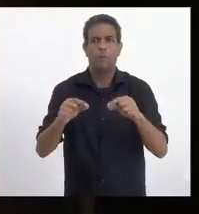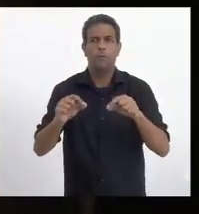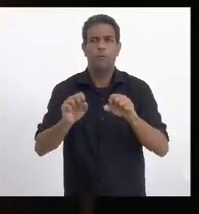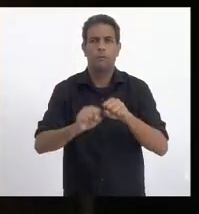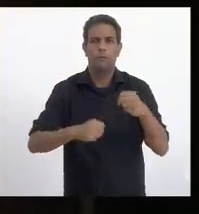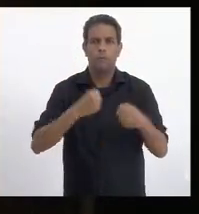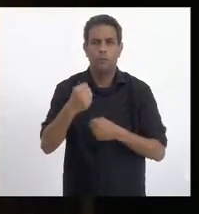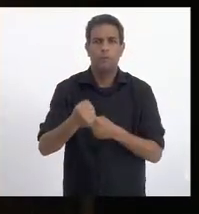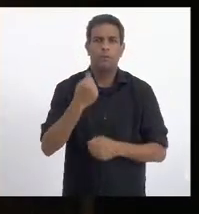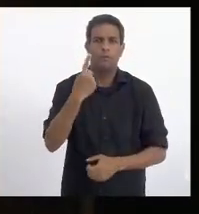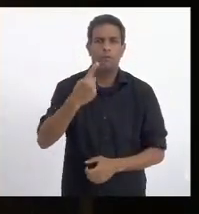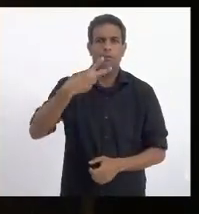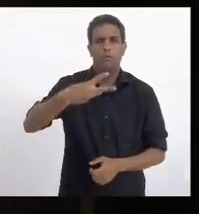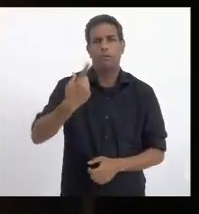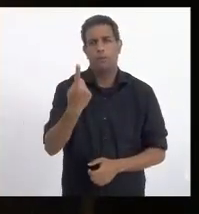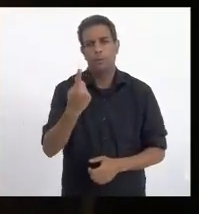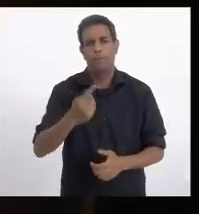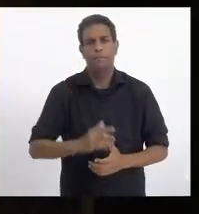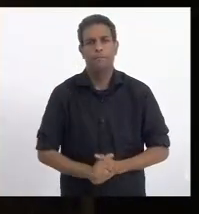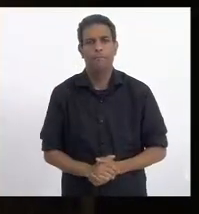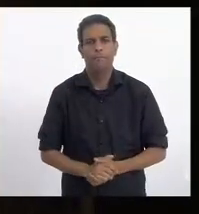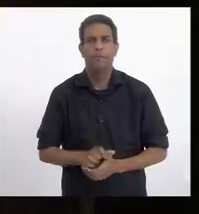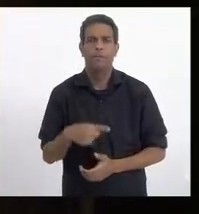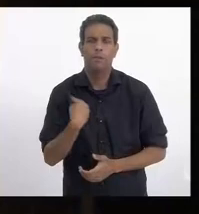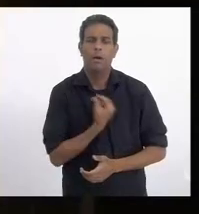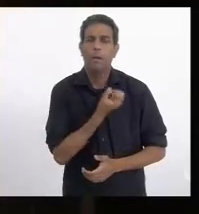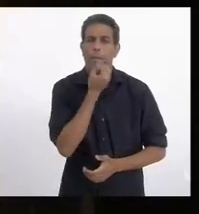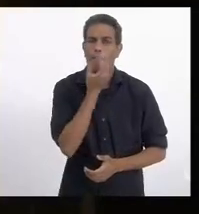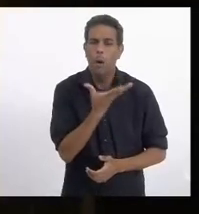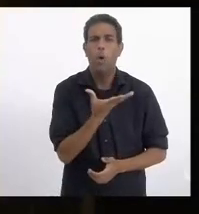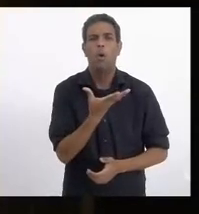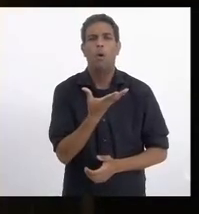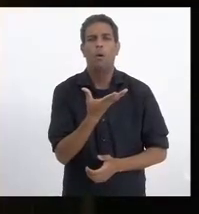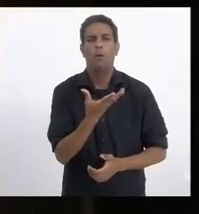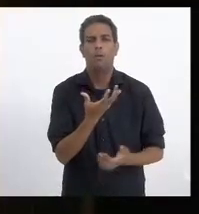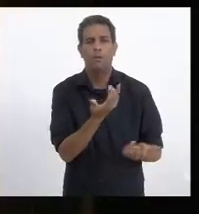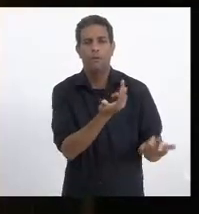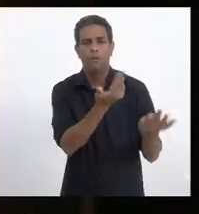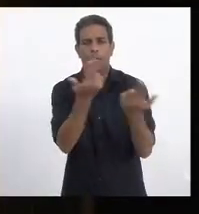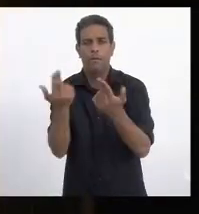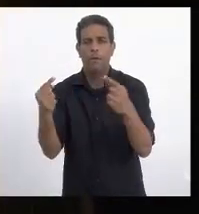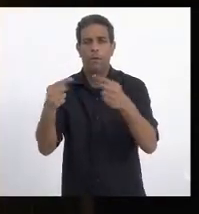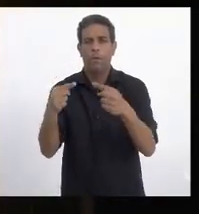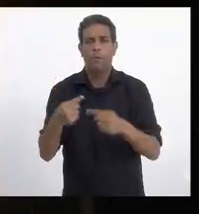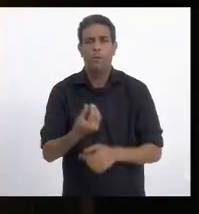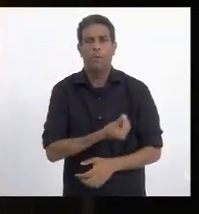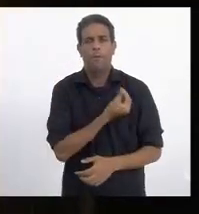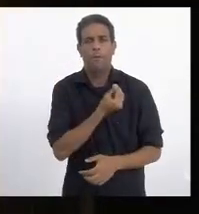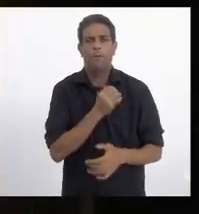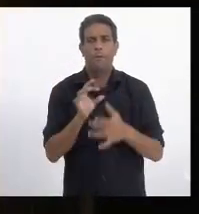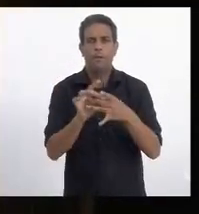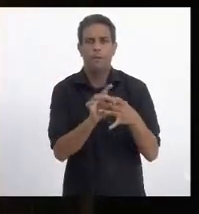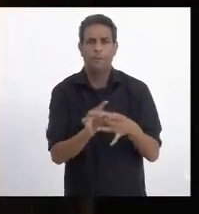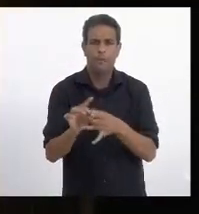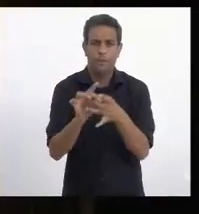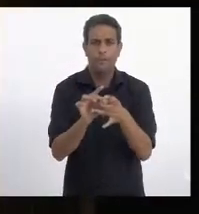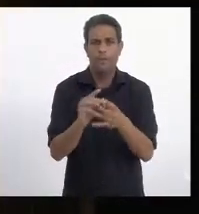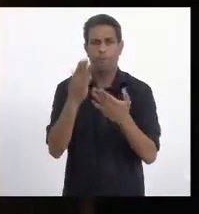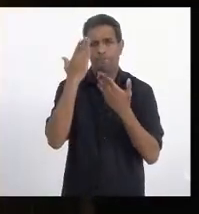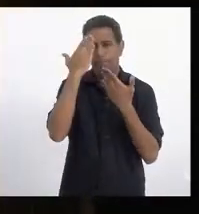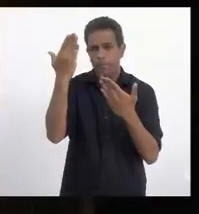130 133 um ok o banco com suave e que os irmãos vivam em União